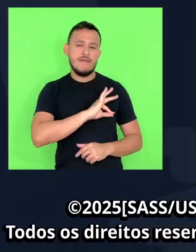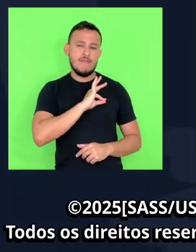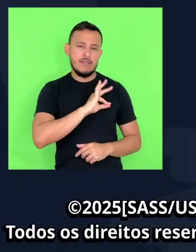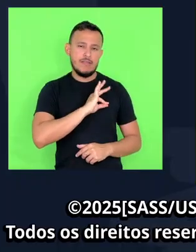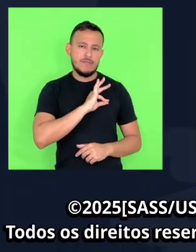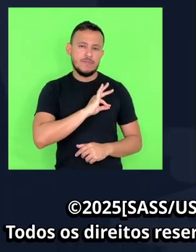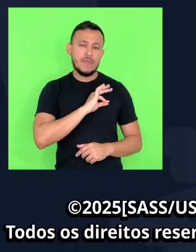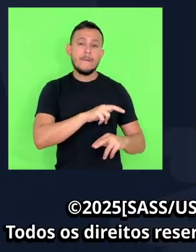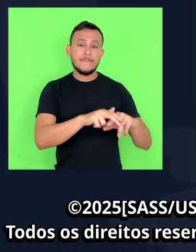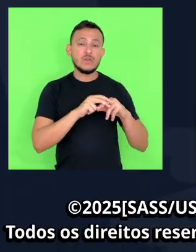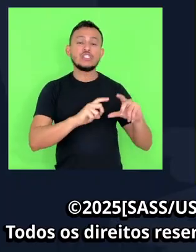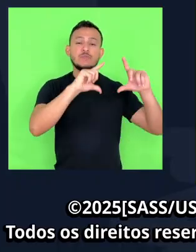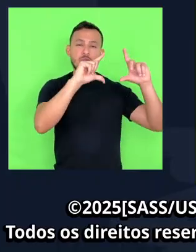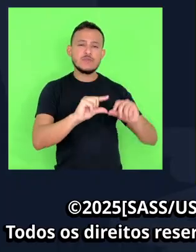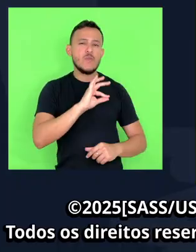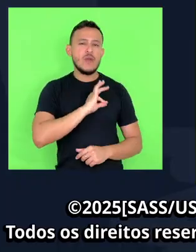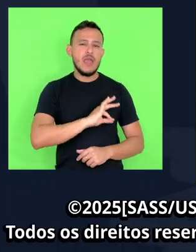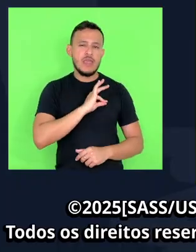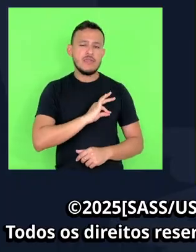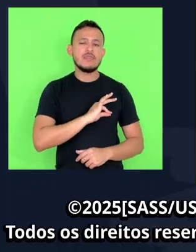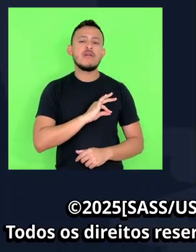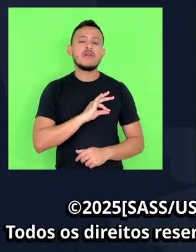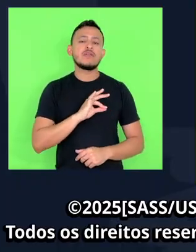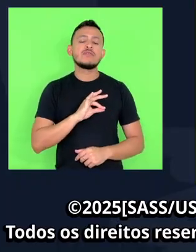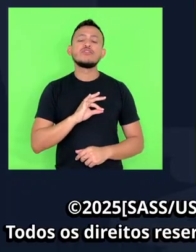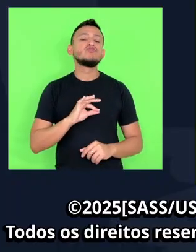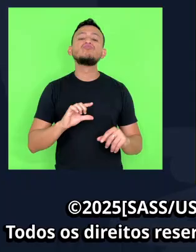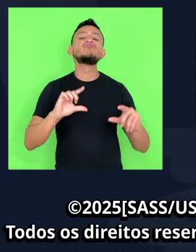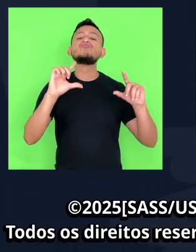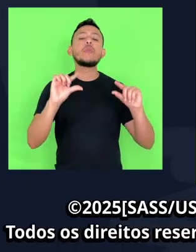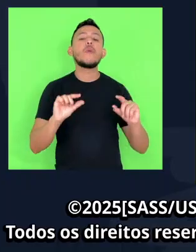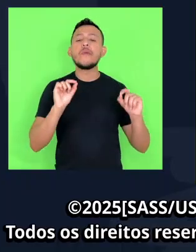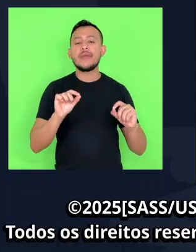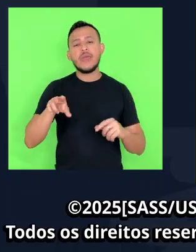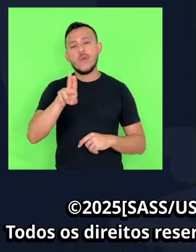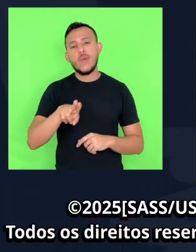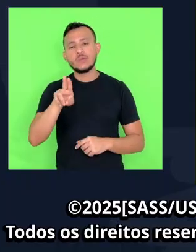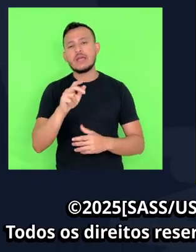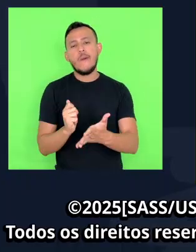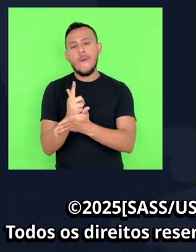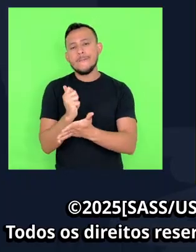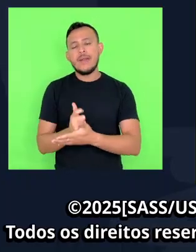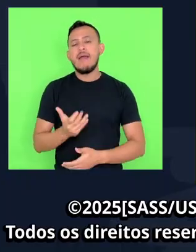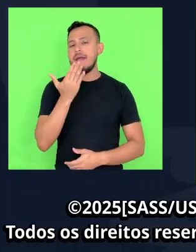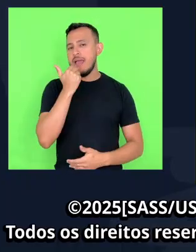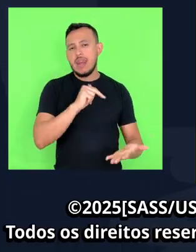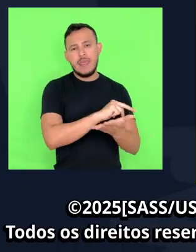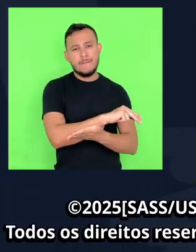Então, a diminuição da renda diminui a aquisição e o consumo de